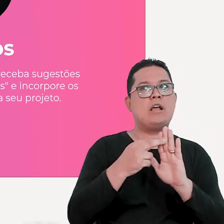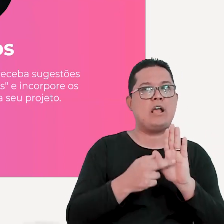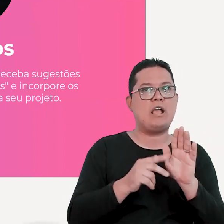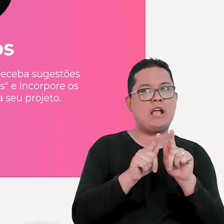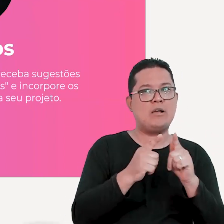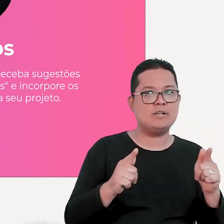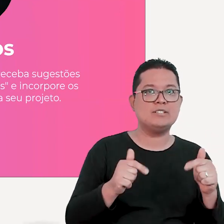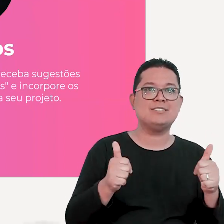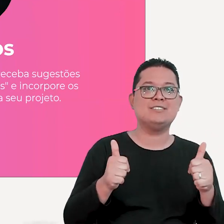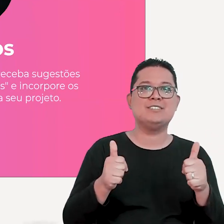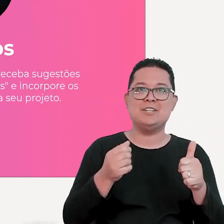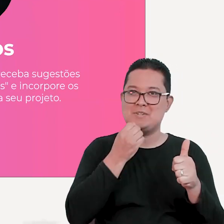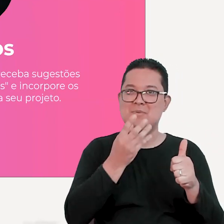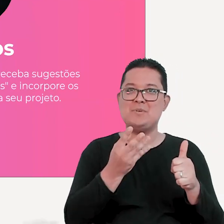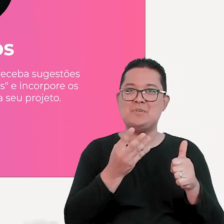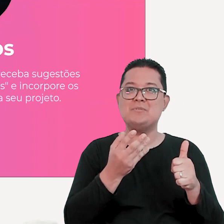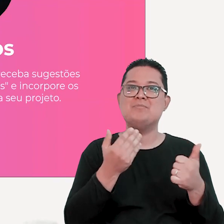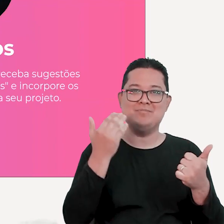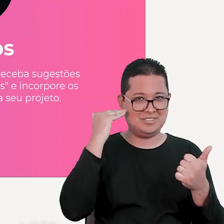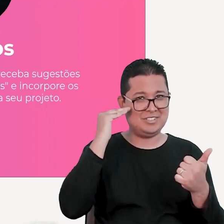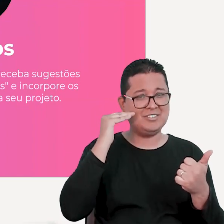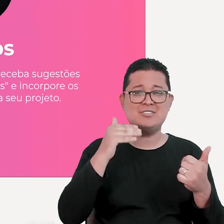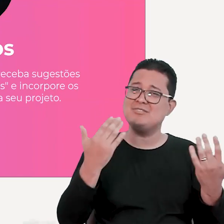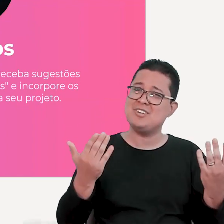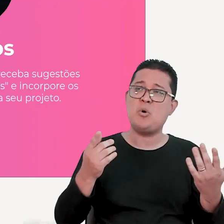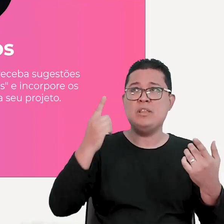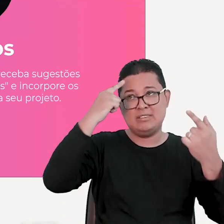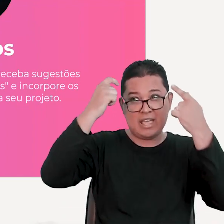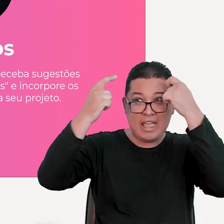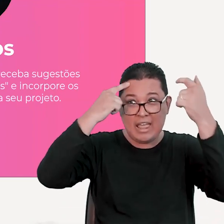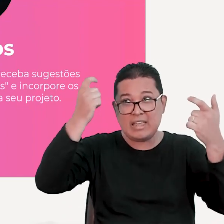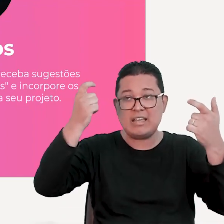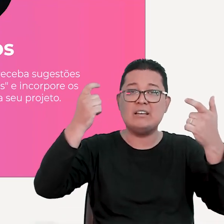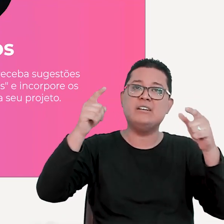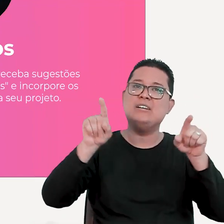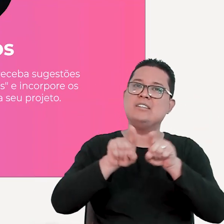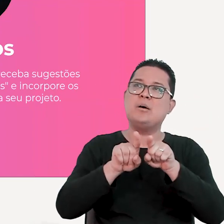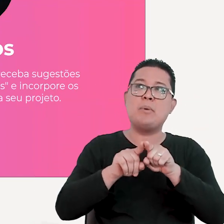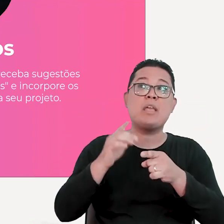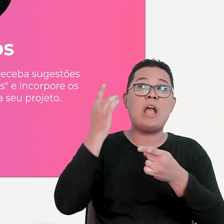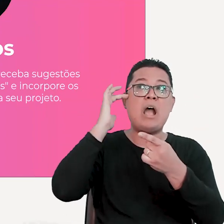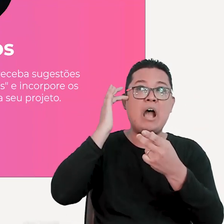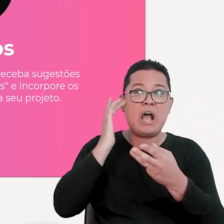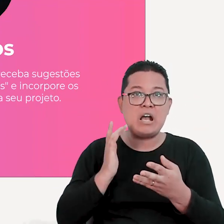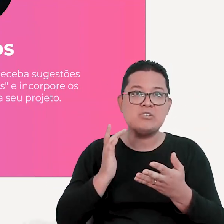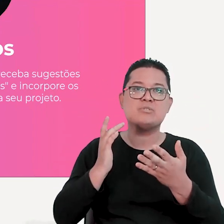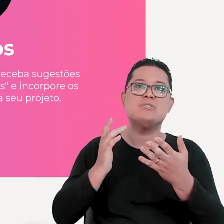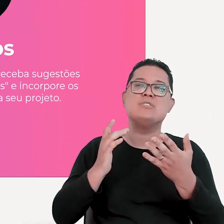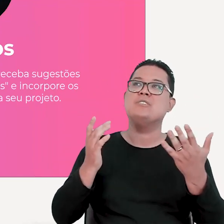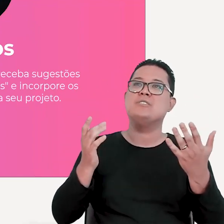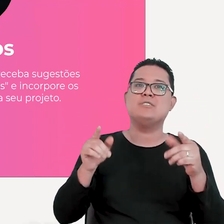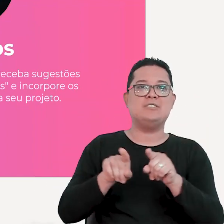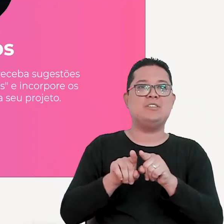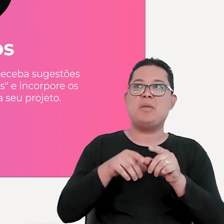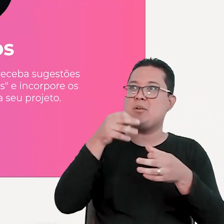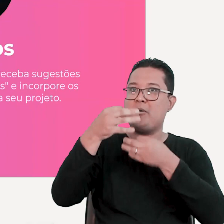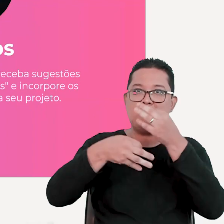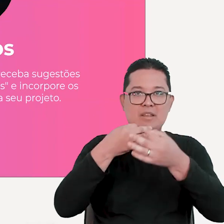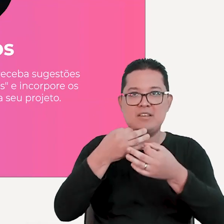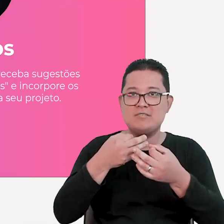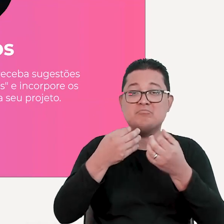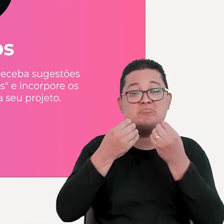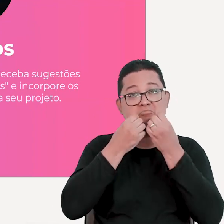filtrar, mas receba sim de braços abertos todas as sugestões. Várias vezes eu já recebi sugestões de pessoas que nem são da